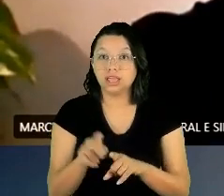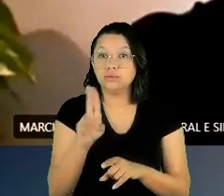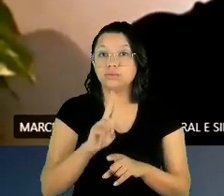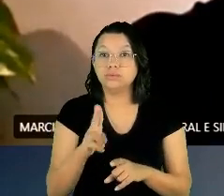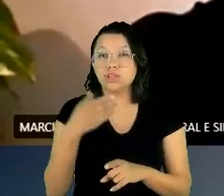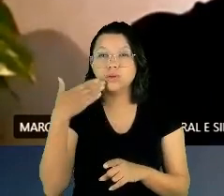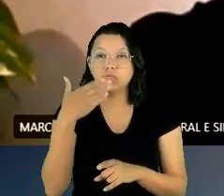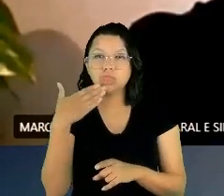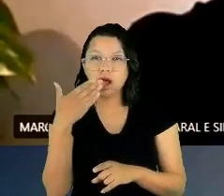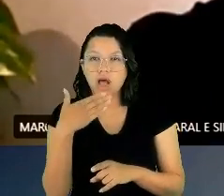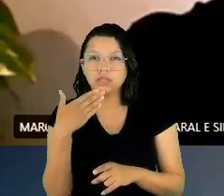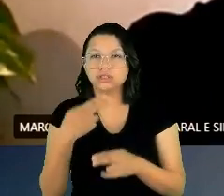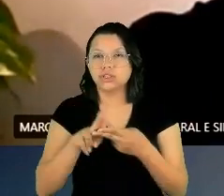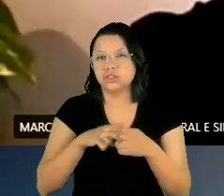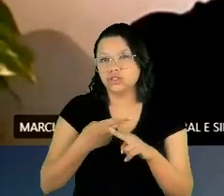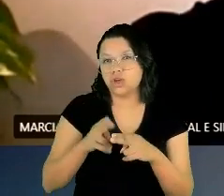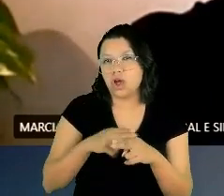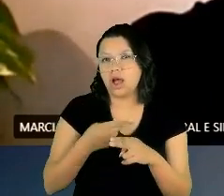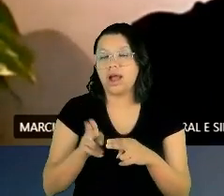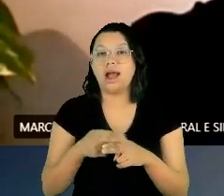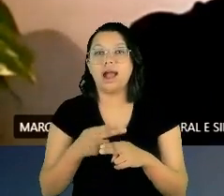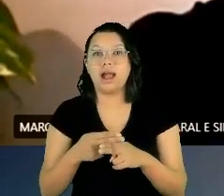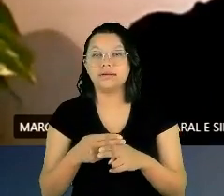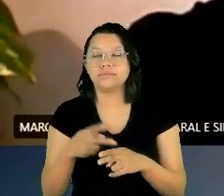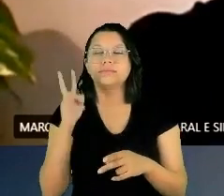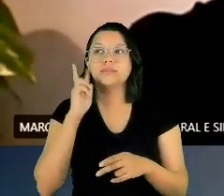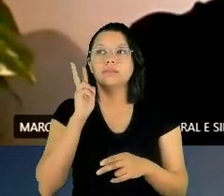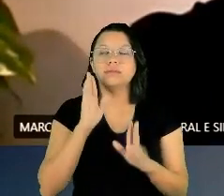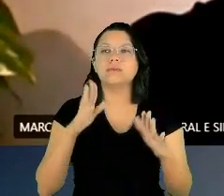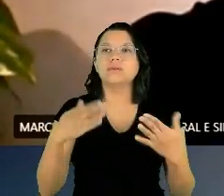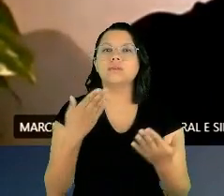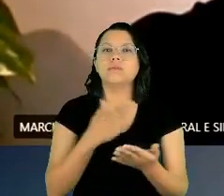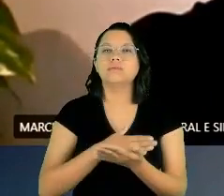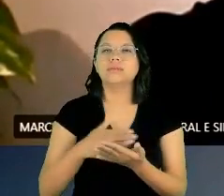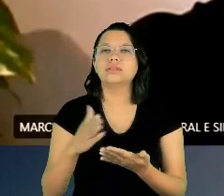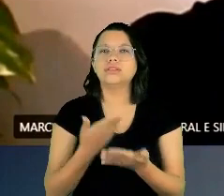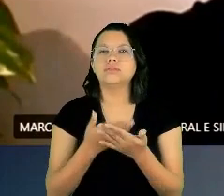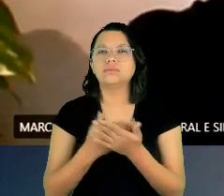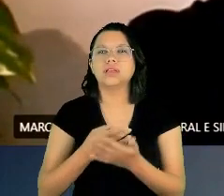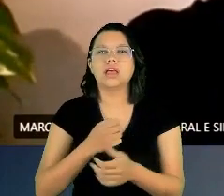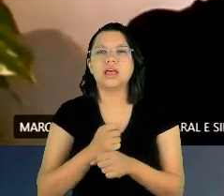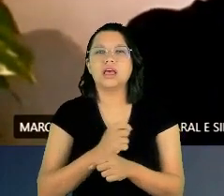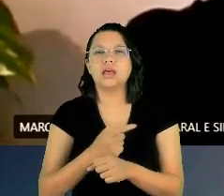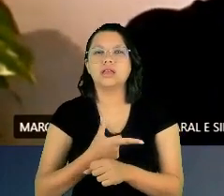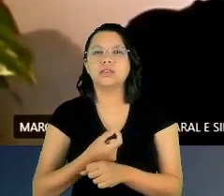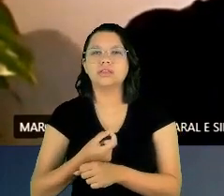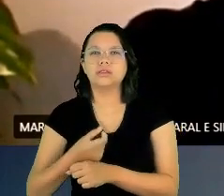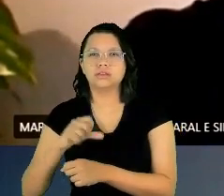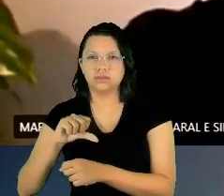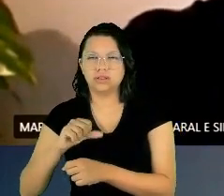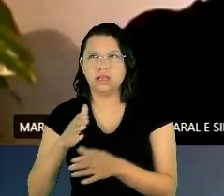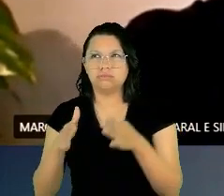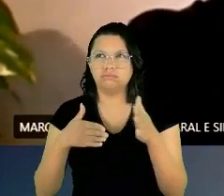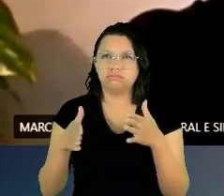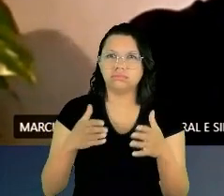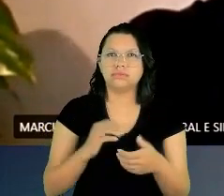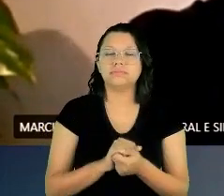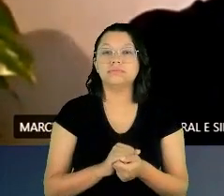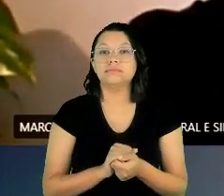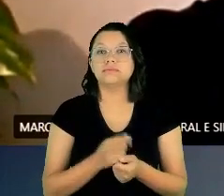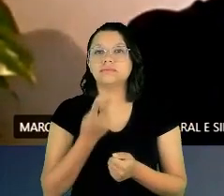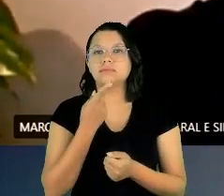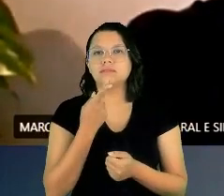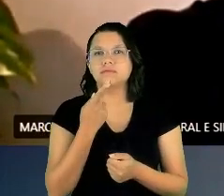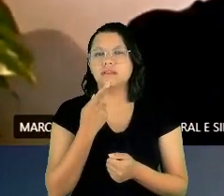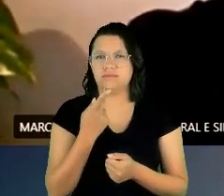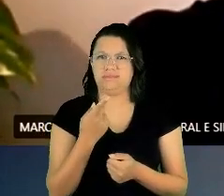pequenas, com balas, chocolate. Eu lembro que quando eu comecei a estudar isso lá em 2009, meu orientador falou,